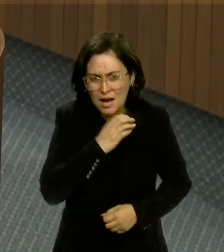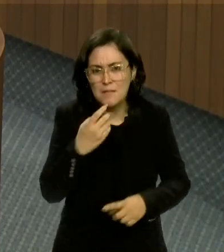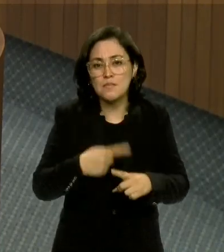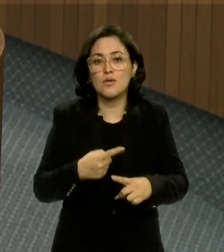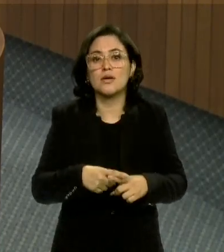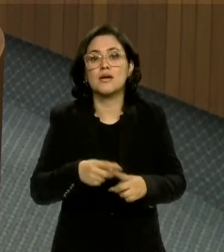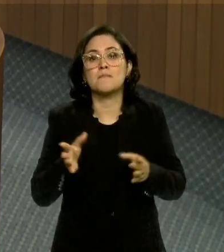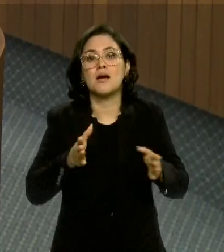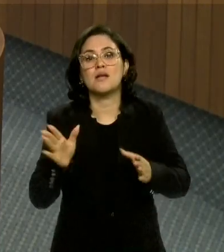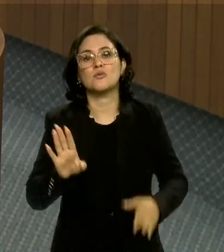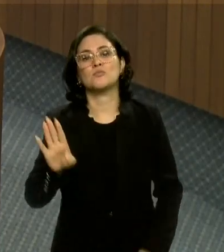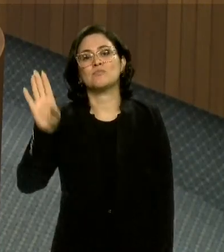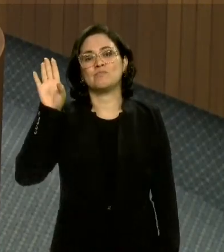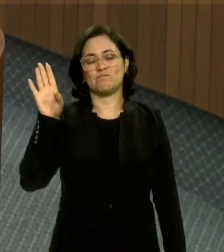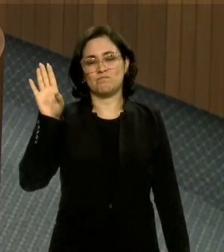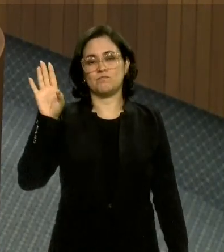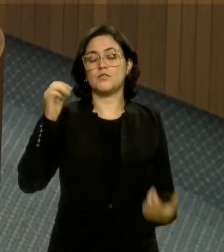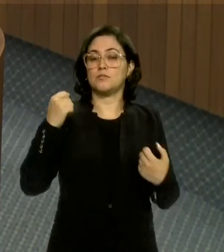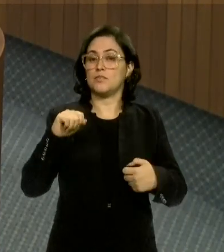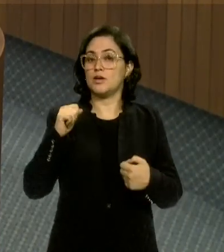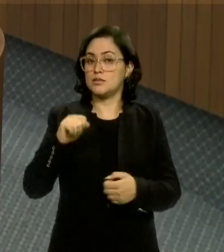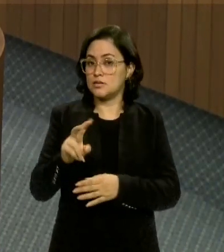seguro. Porque